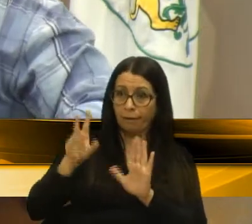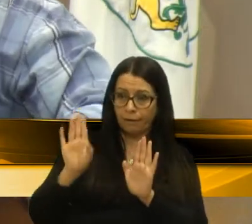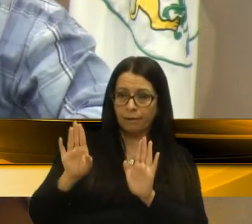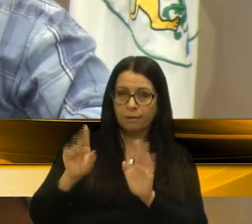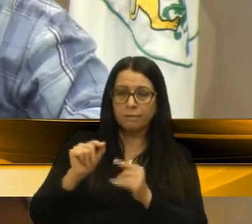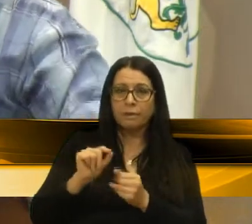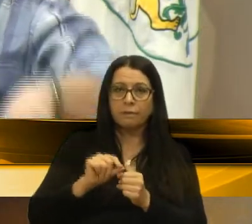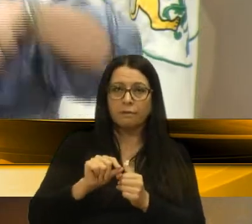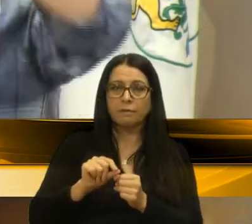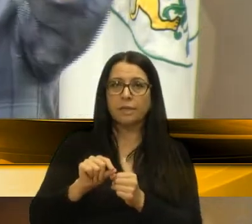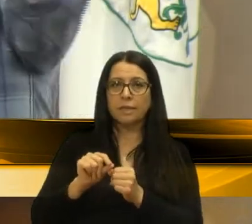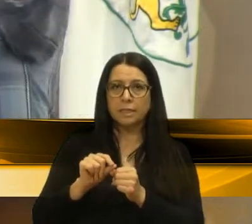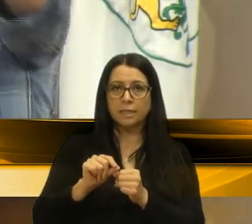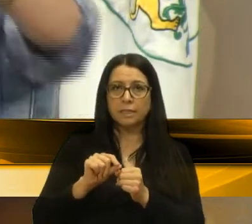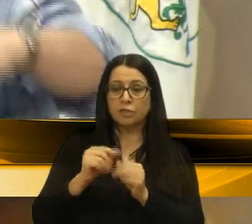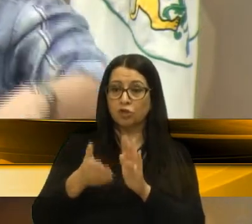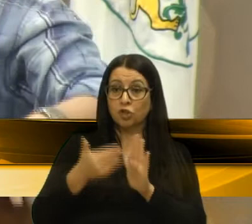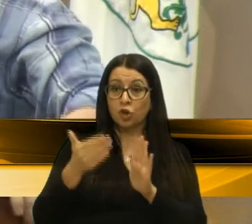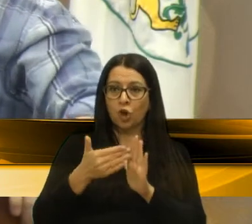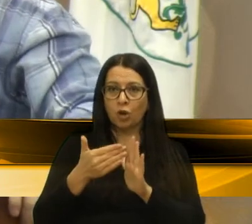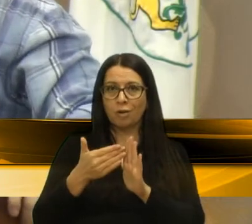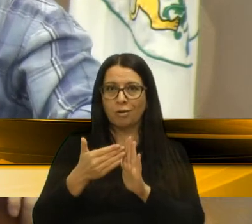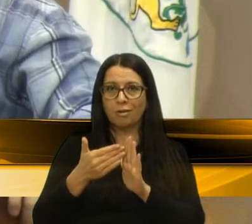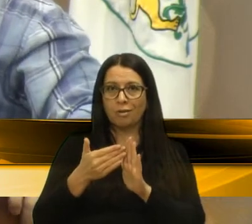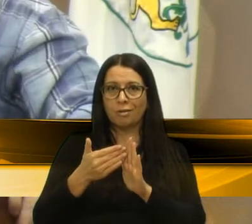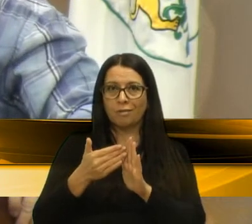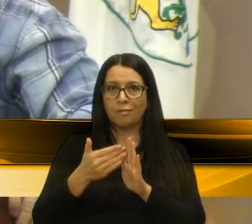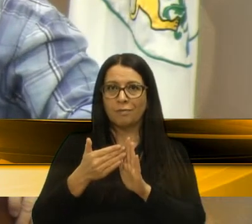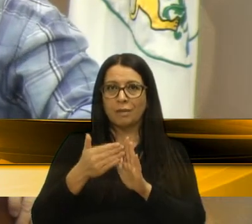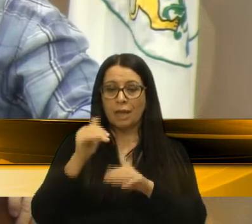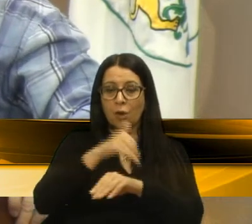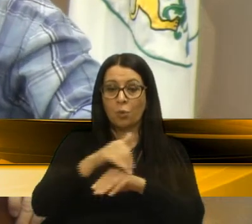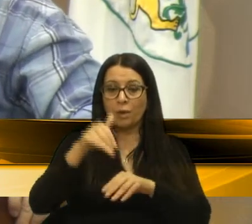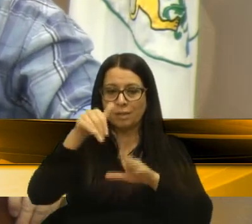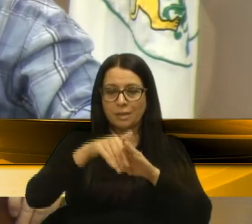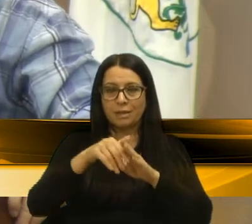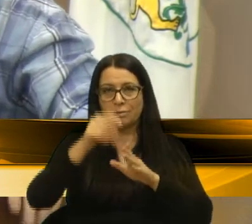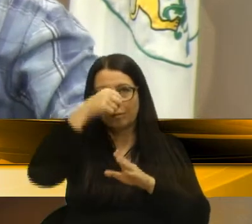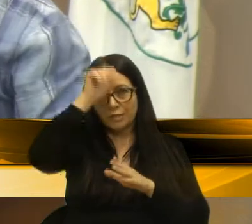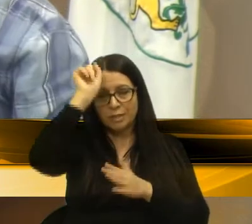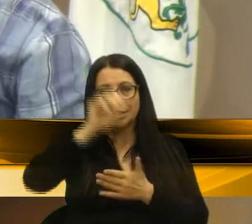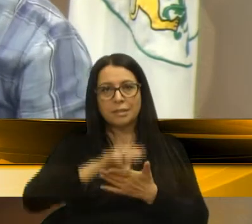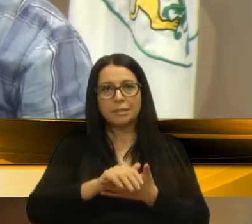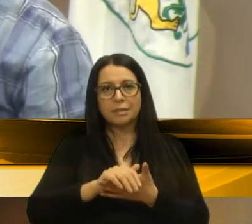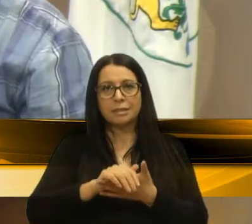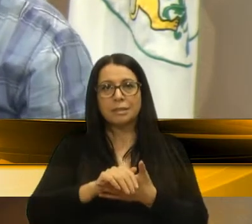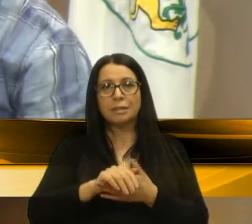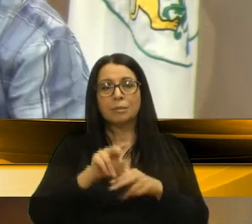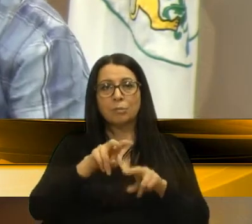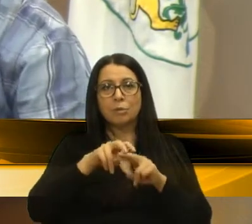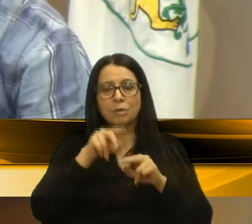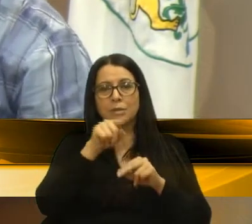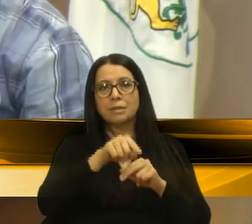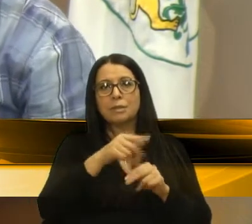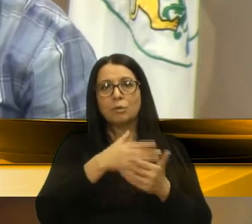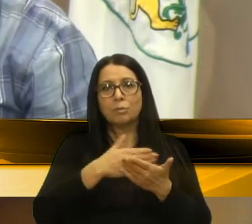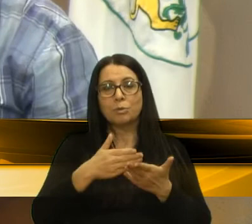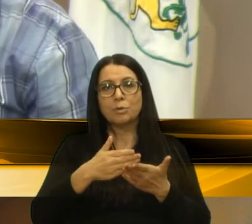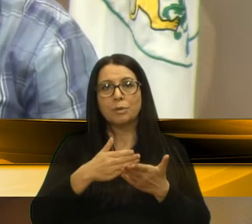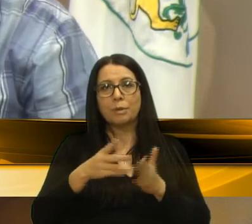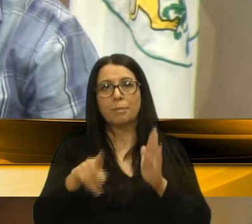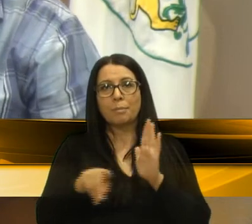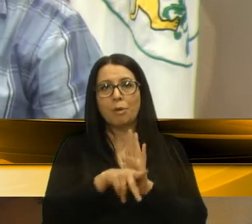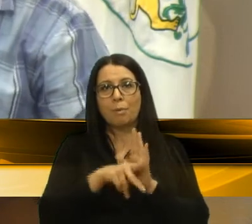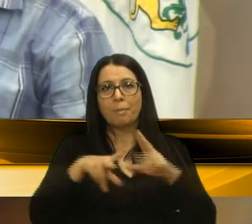tá desafetou o arruamento interno da universidade de caxias do sul e portanto isso passou a ser propriedade